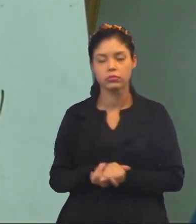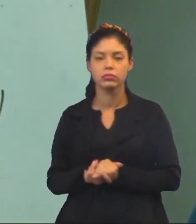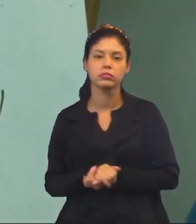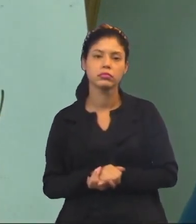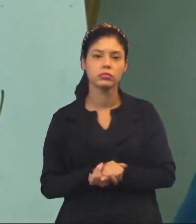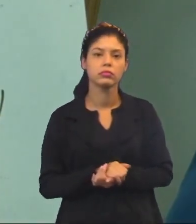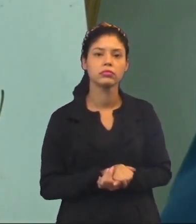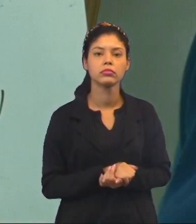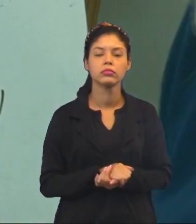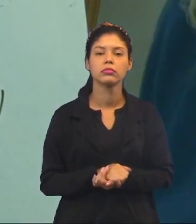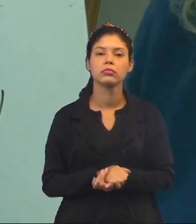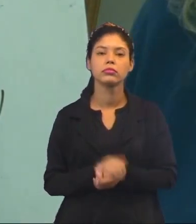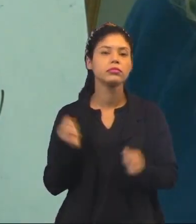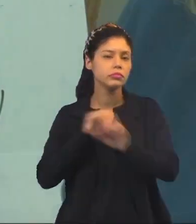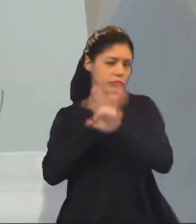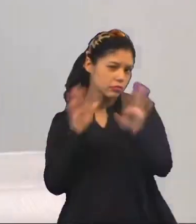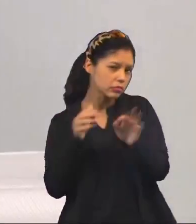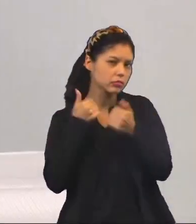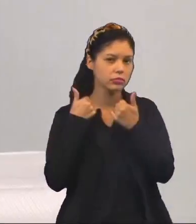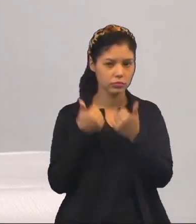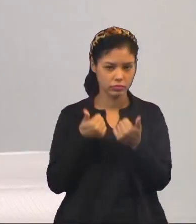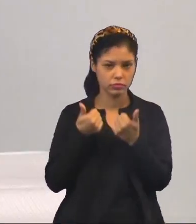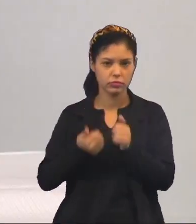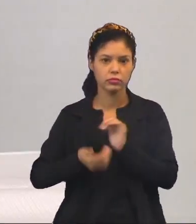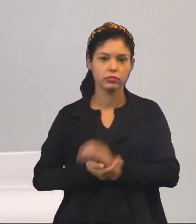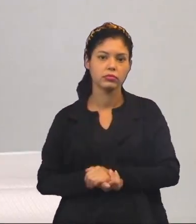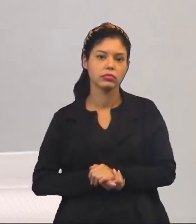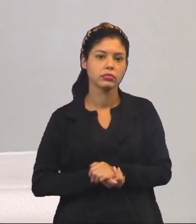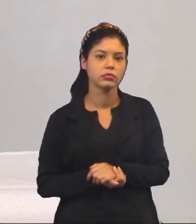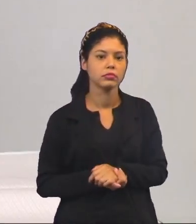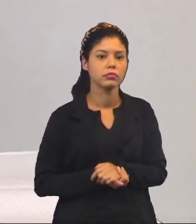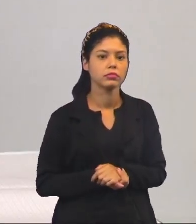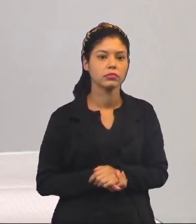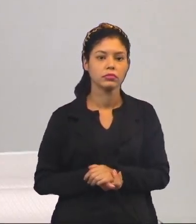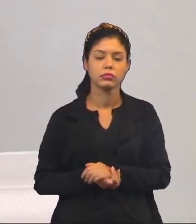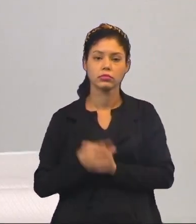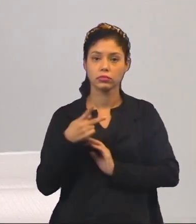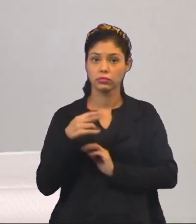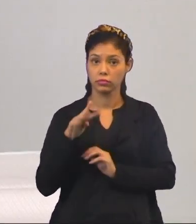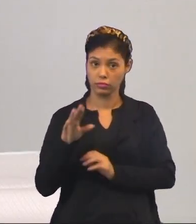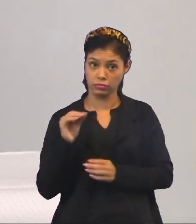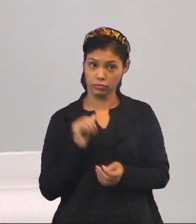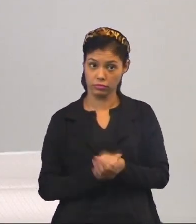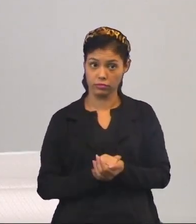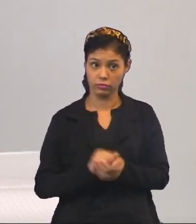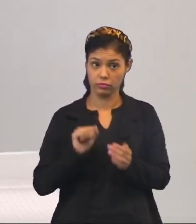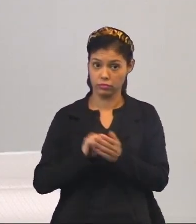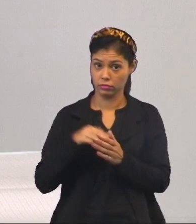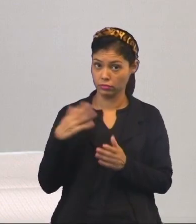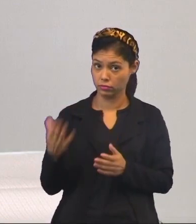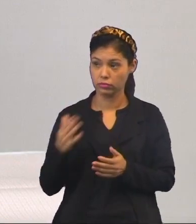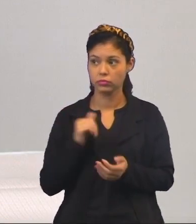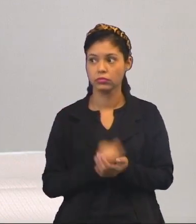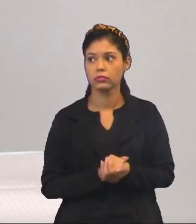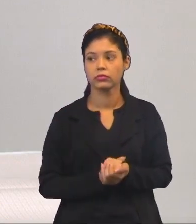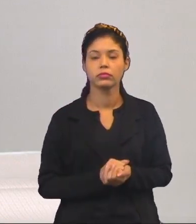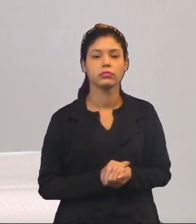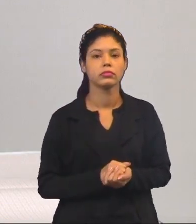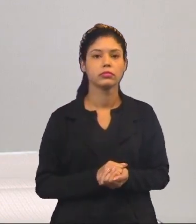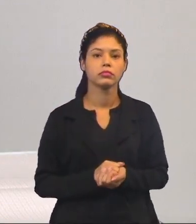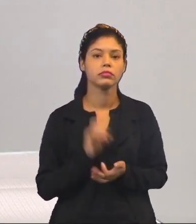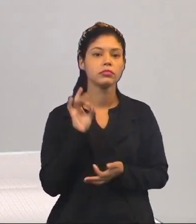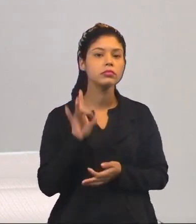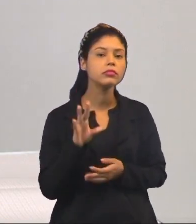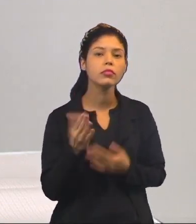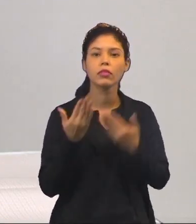para descobrir. Ficou claro isso para vocês, né? Então, o perímetro é só a parte externa, né? O